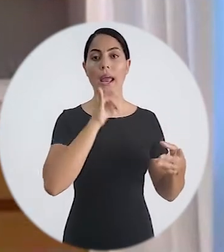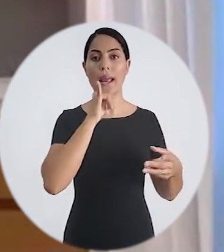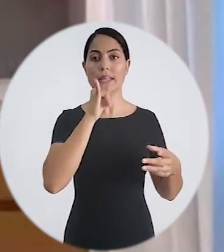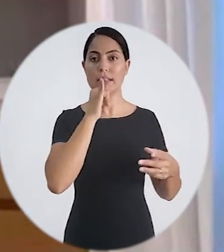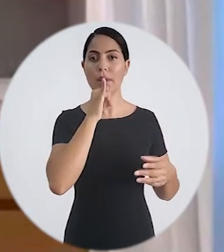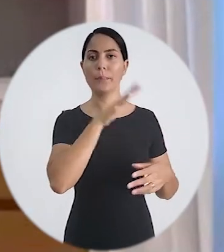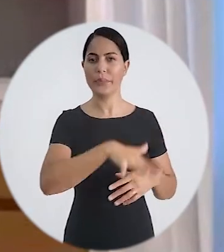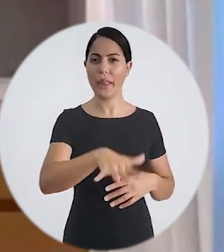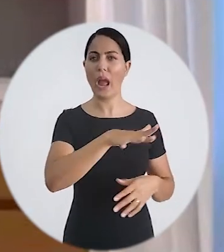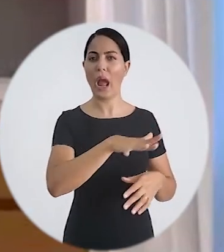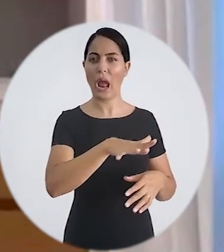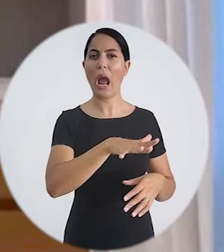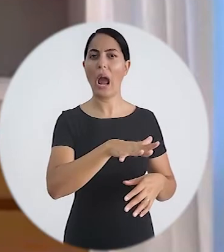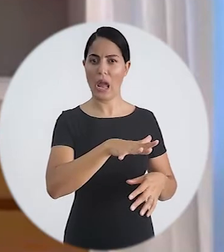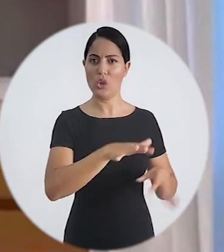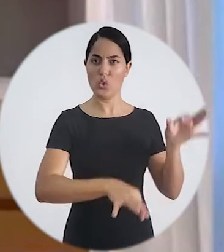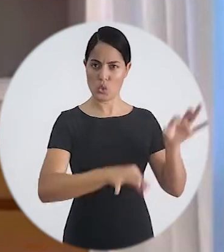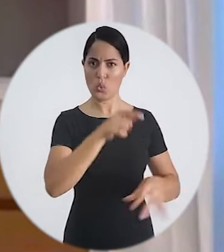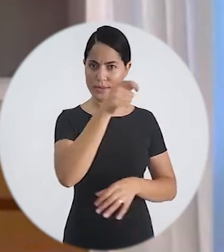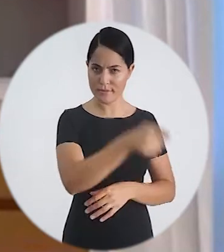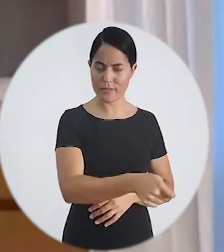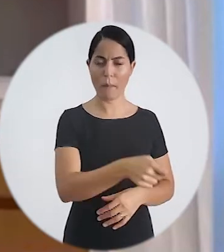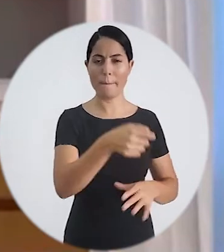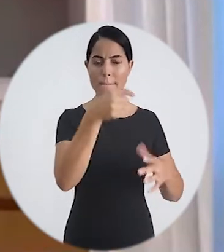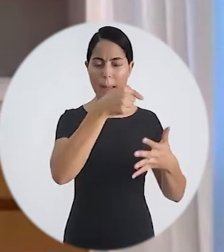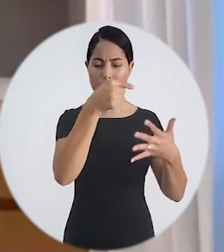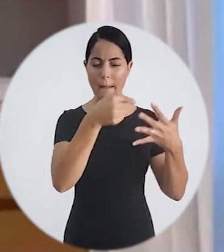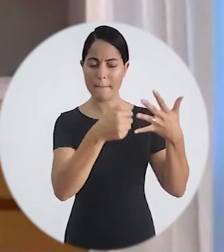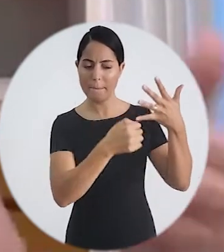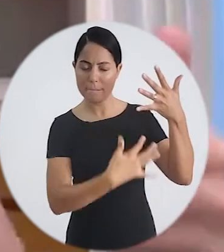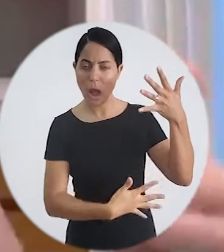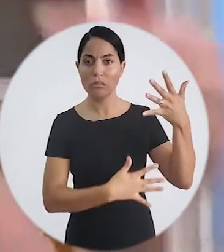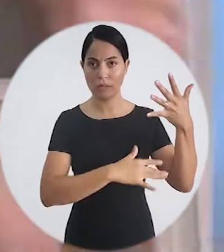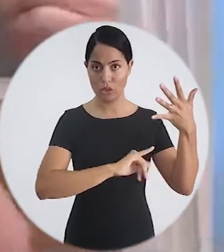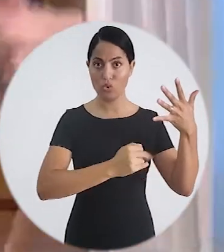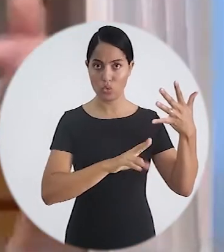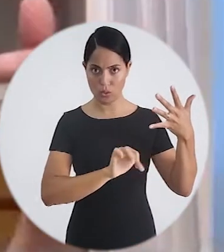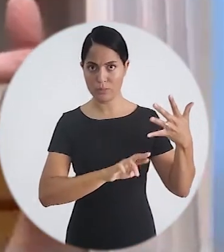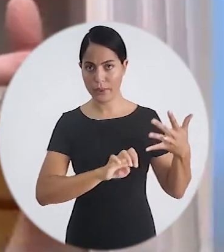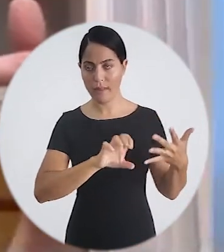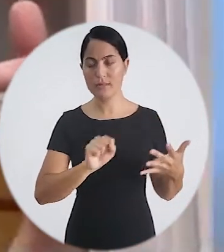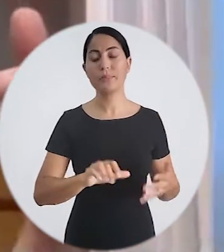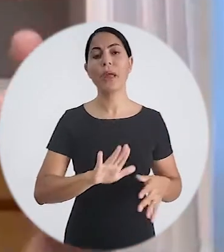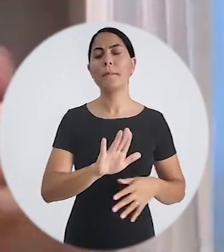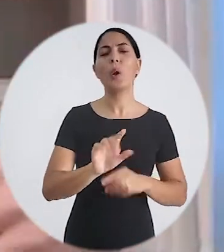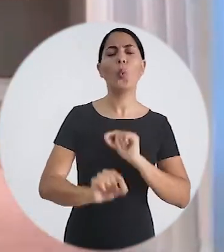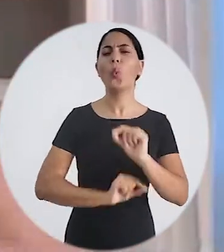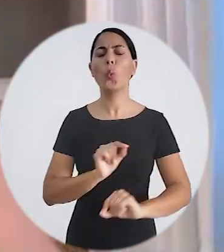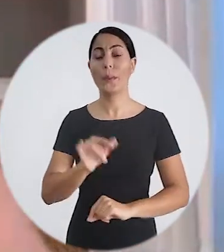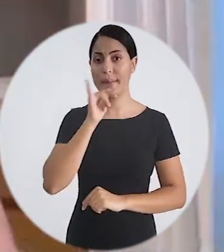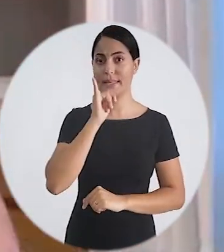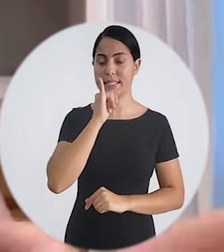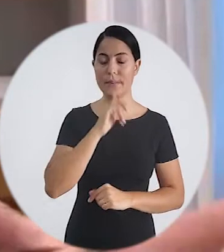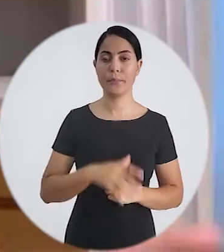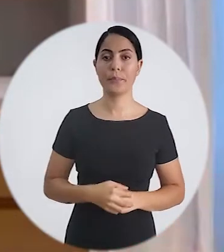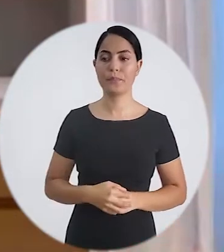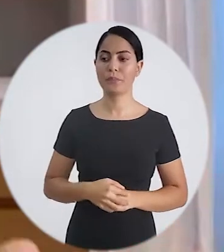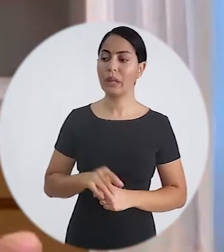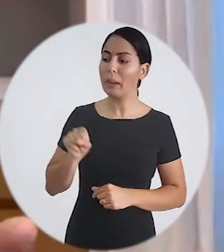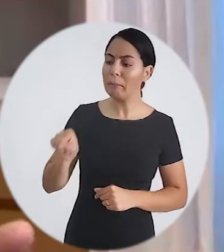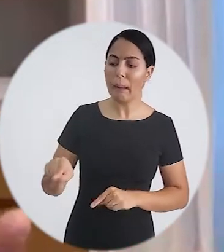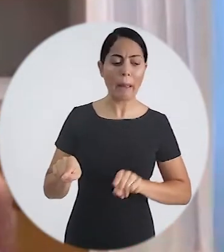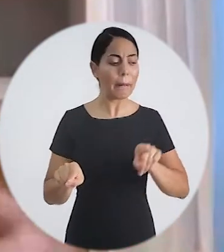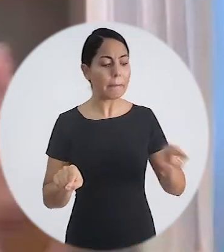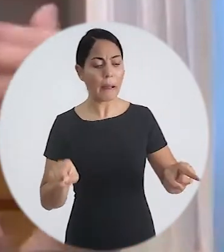jurisprudência, critérios, digamos, externos e pré-estabelecidos, a gente parte daquilo que faz sentido para